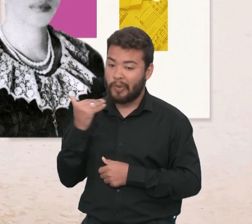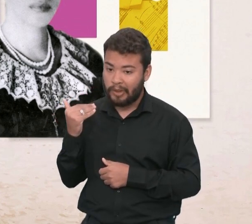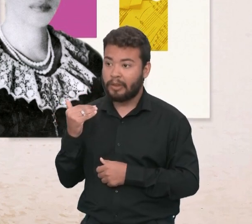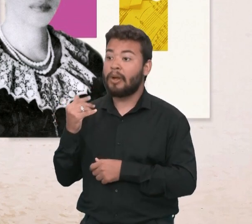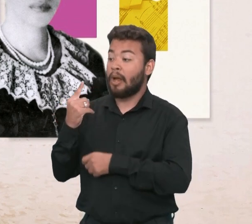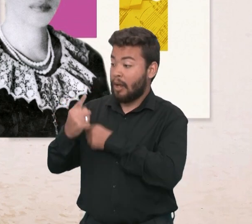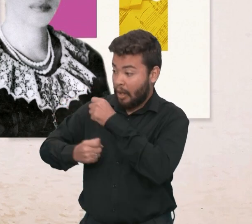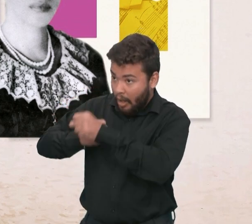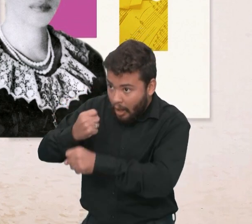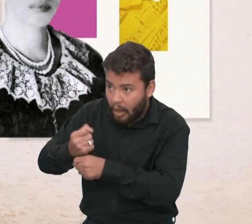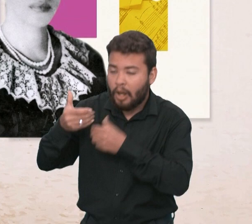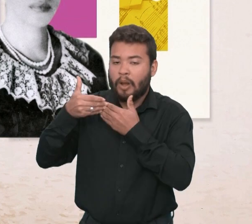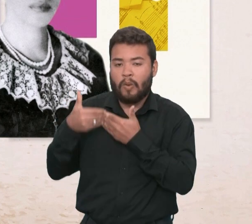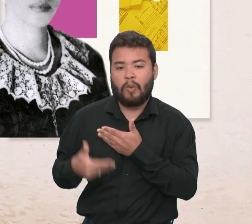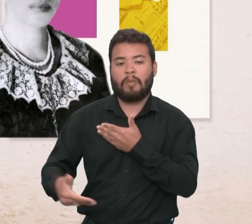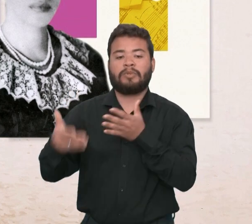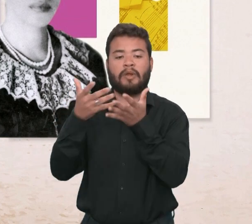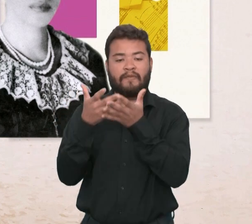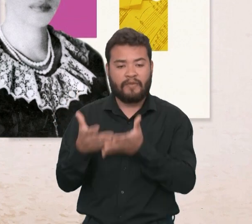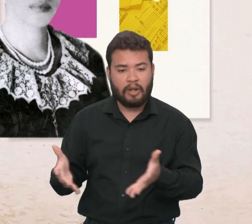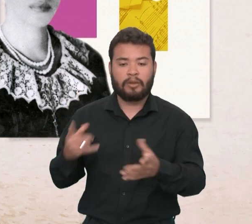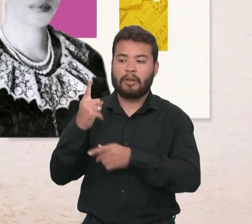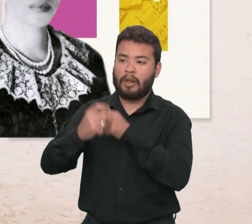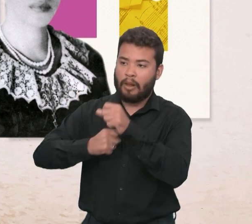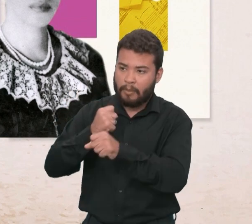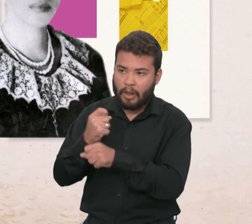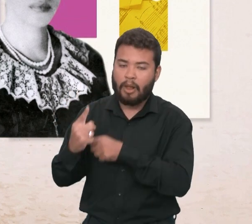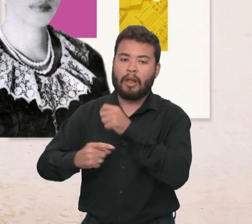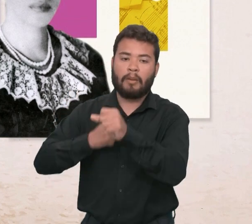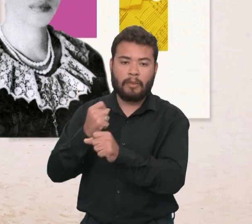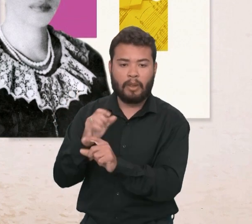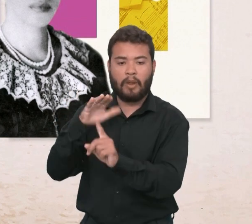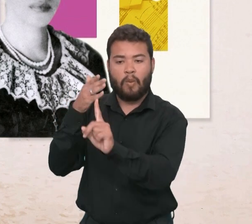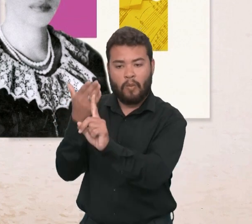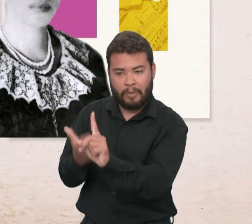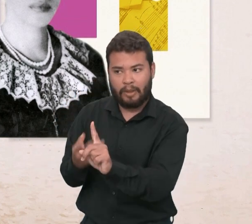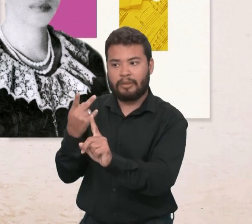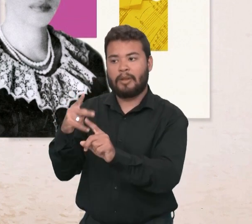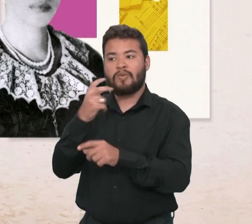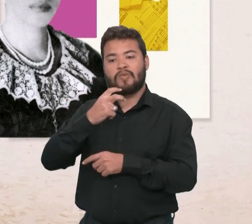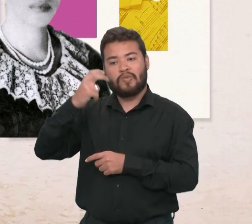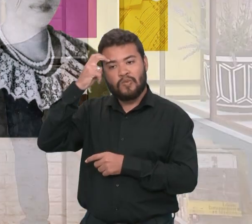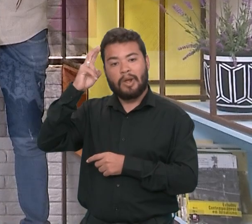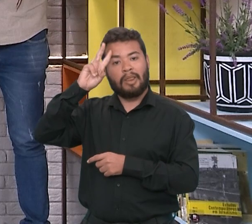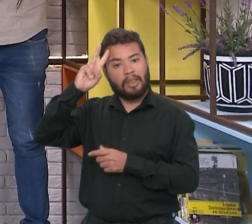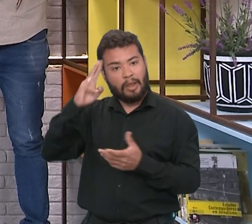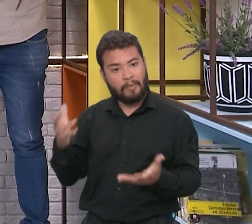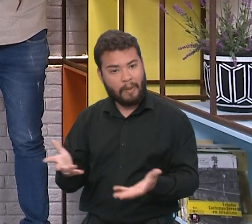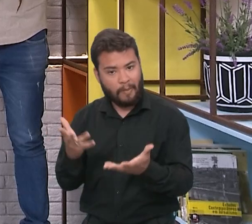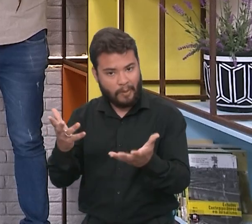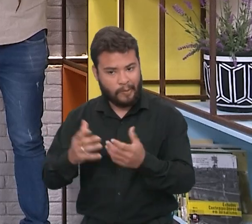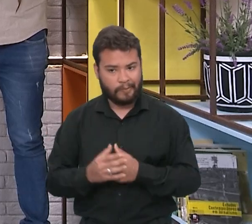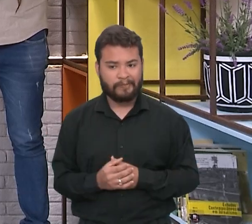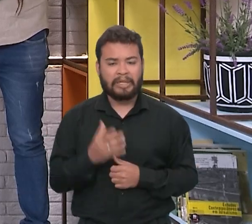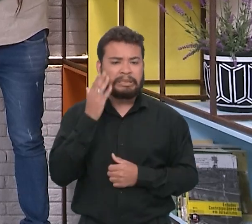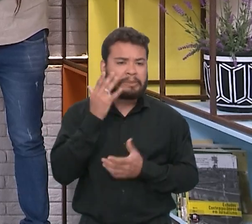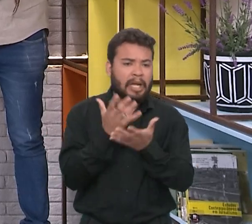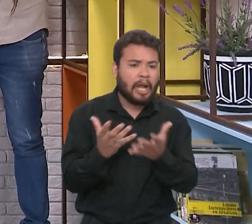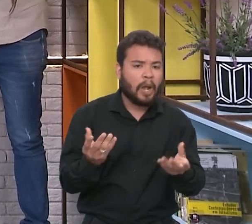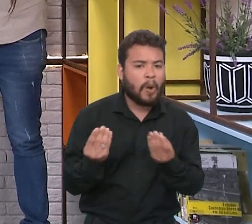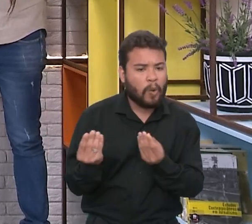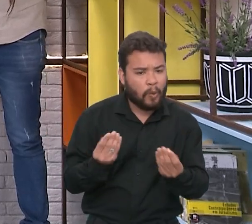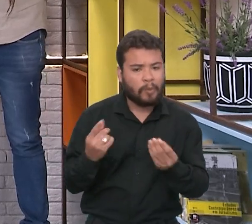ocorre anualmente, mantendo viva a sua contribuição cultural. Para saber mais informações sobre esse evento,